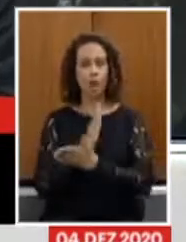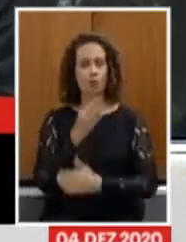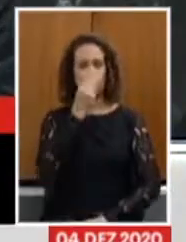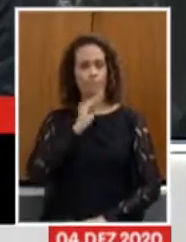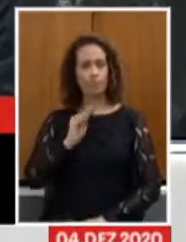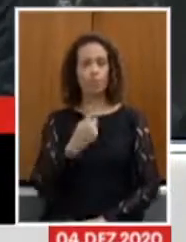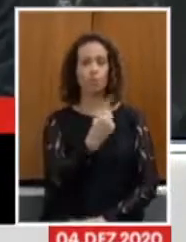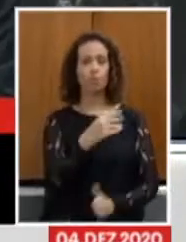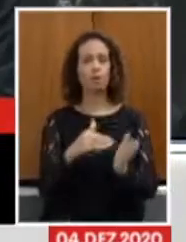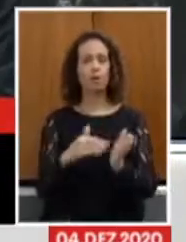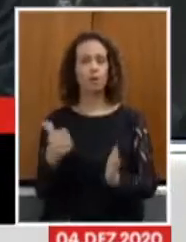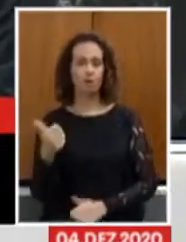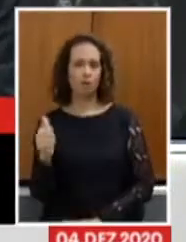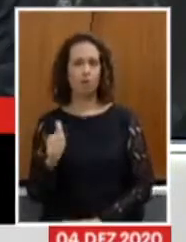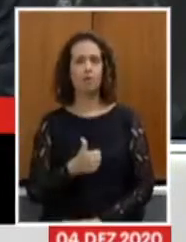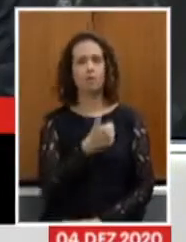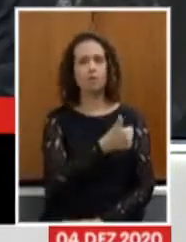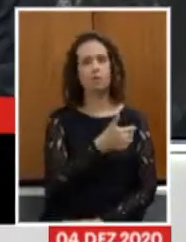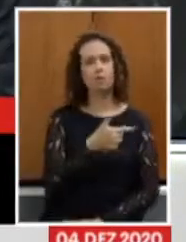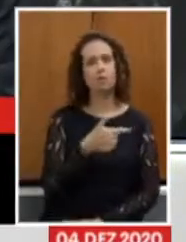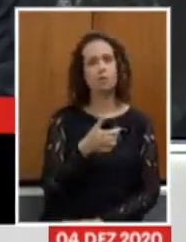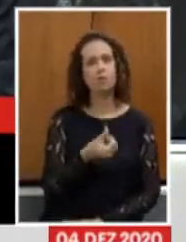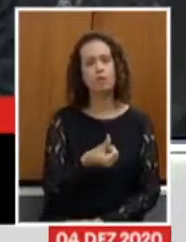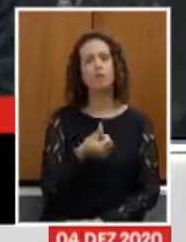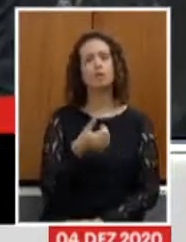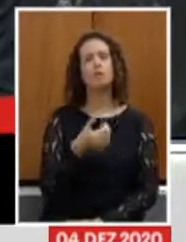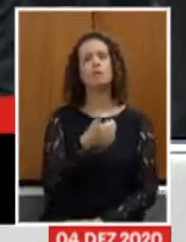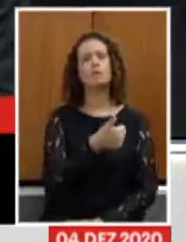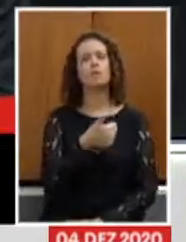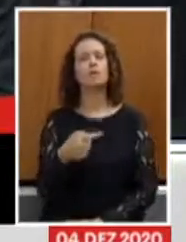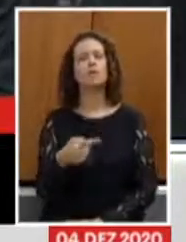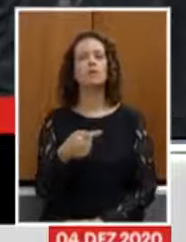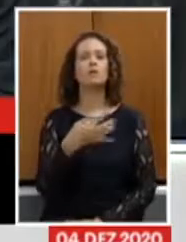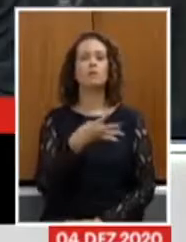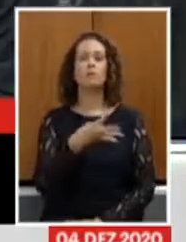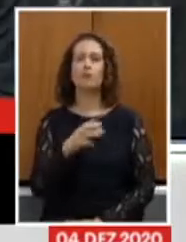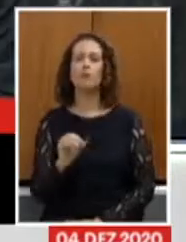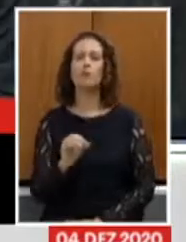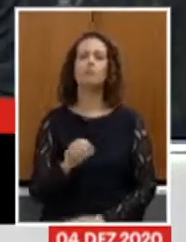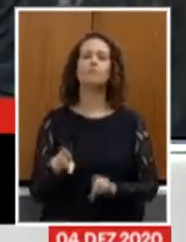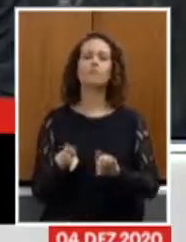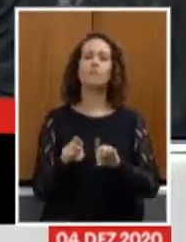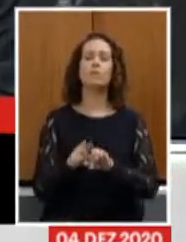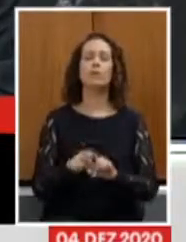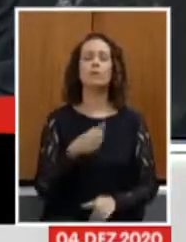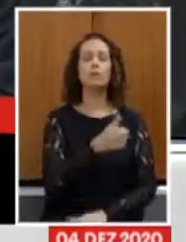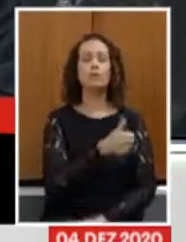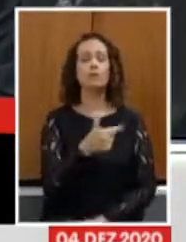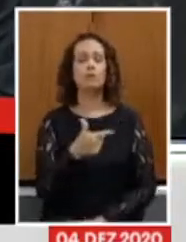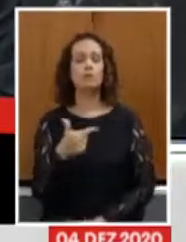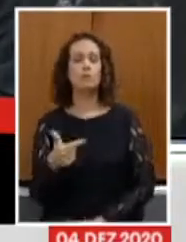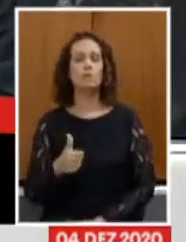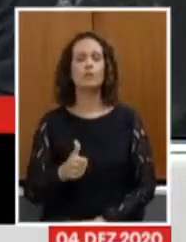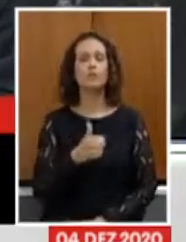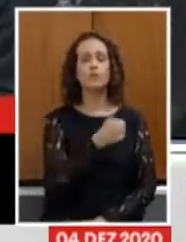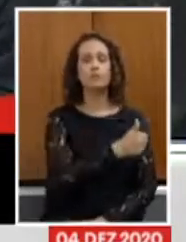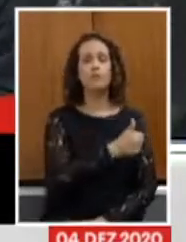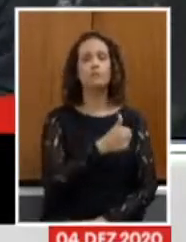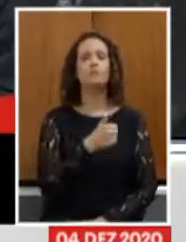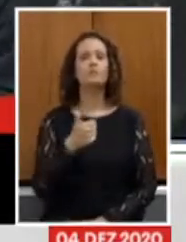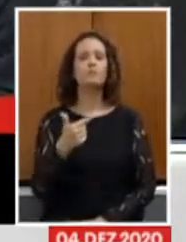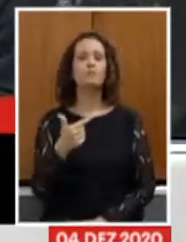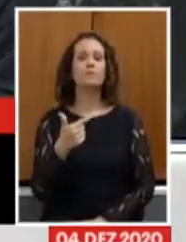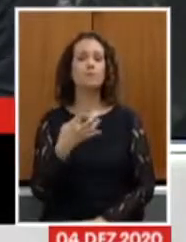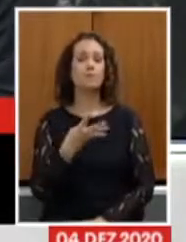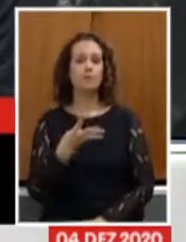a 11, 16, 17, 40, 122 a 128, 401